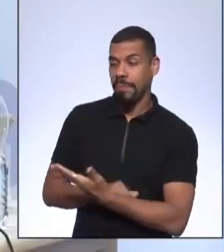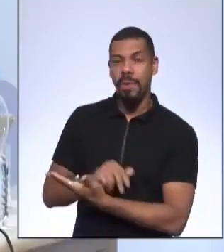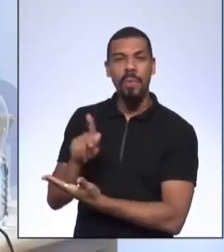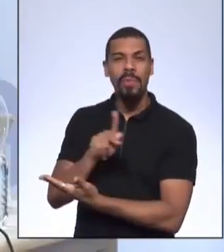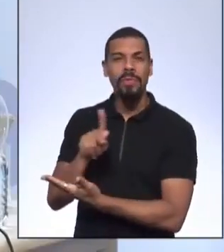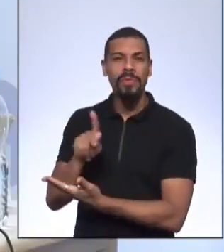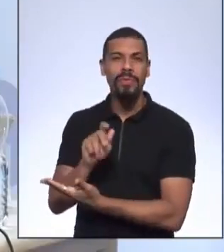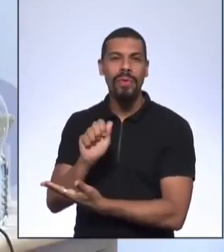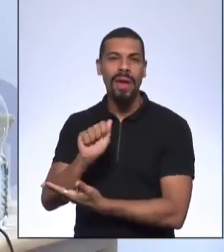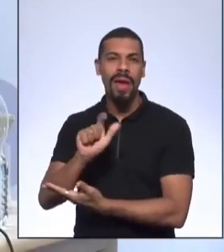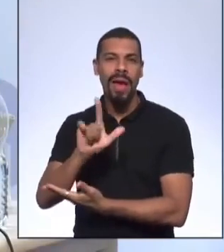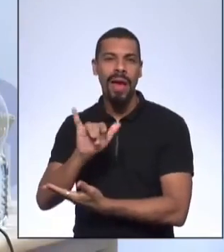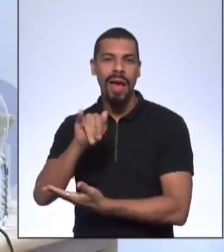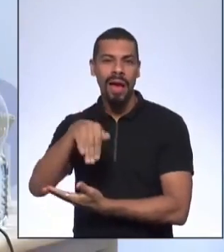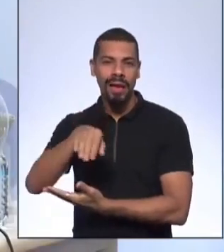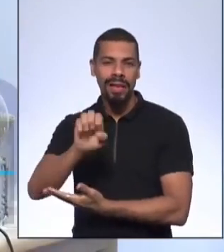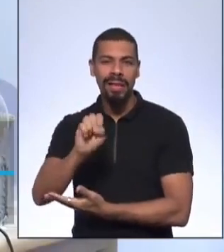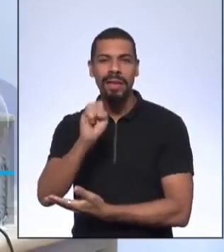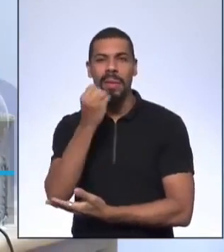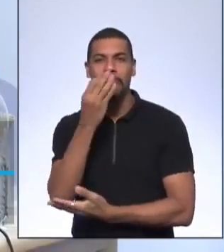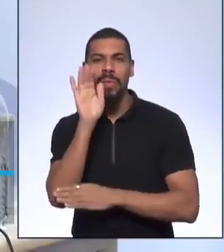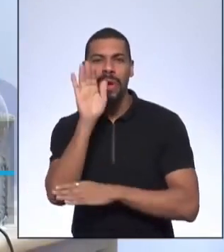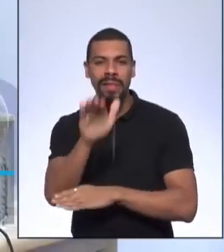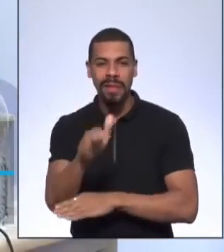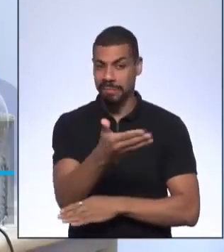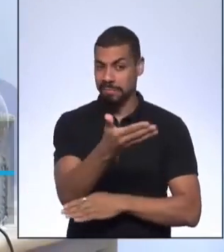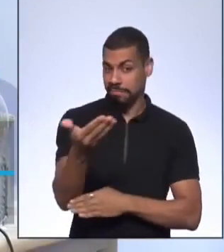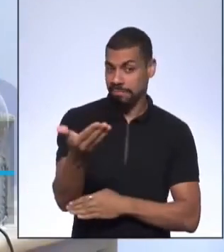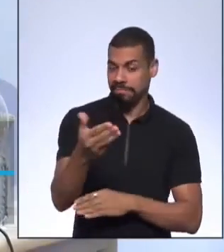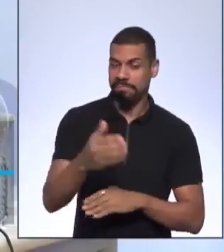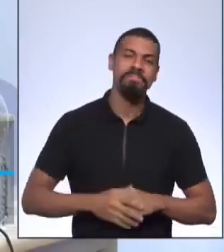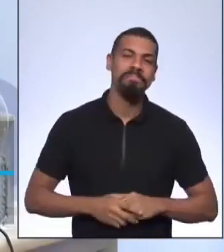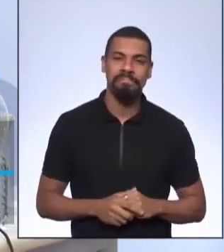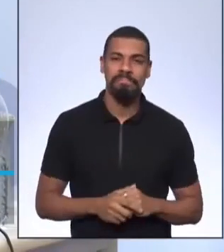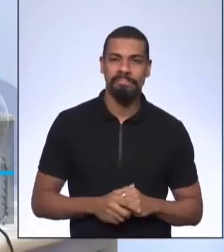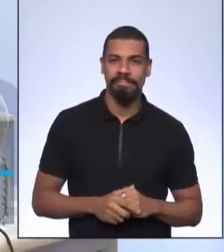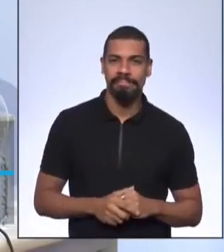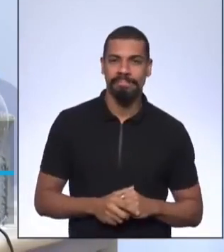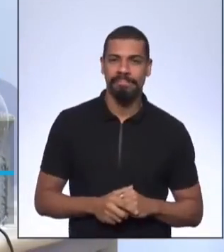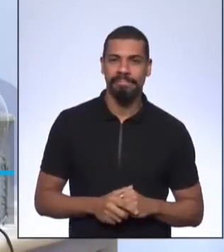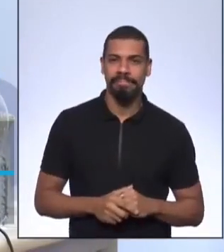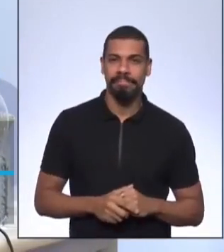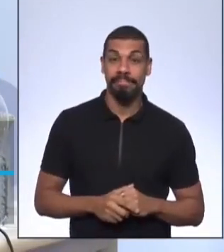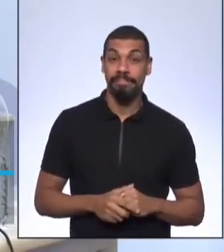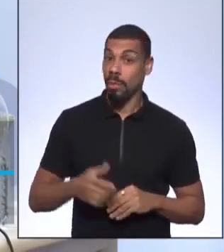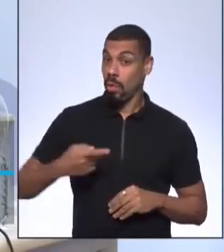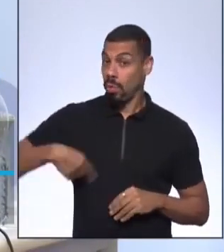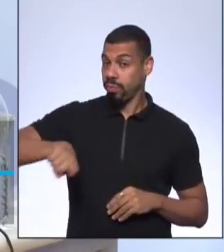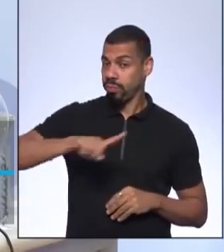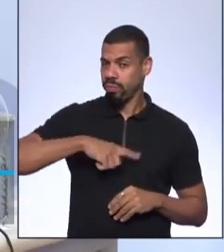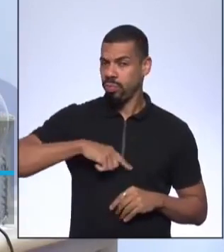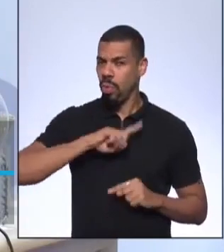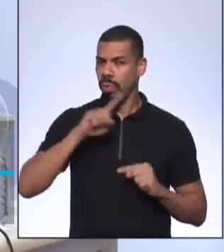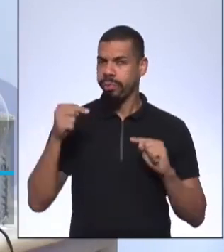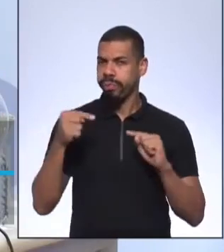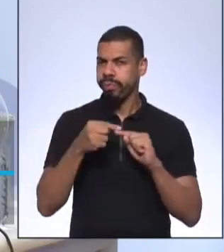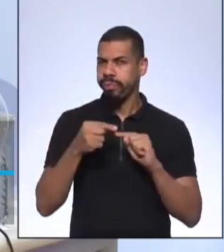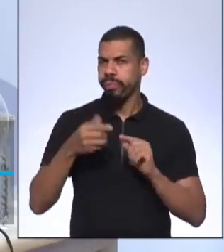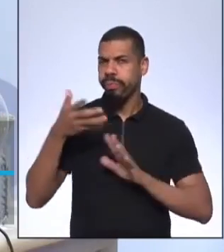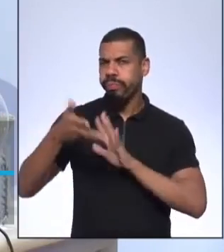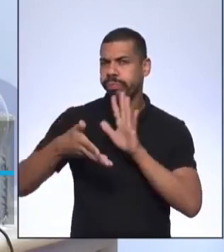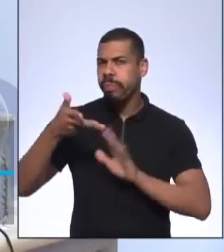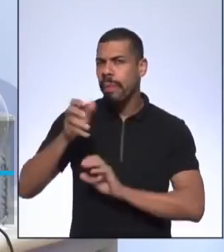pessoal. Uma boa tarde para vocês, né? Um belo final de tarde. Nós vamos falar um pouquinho hoje sobre